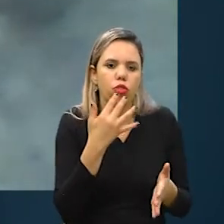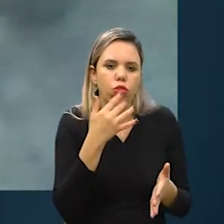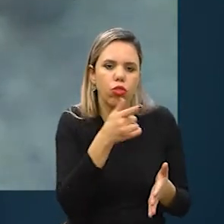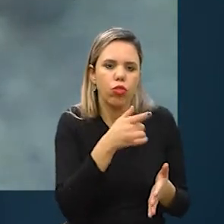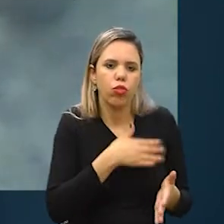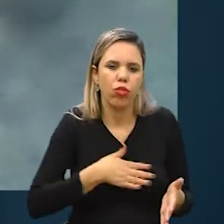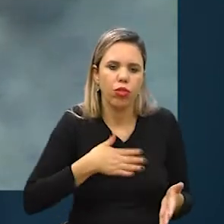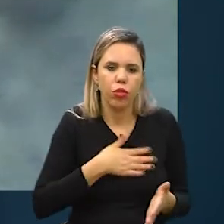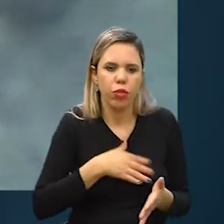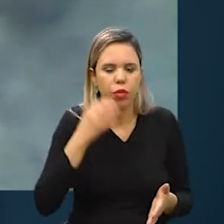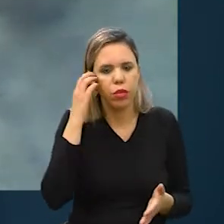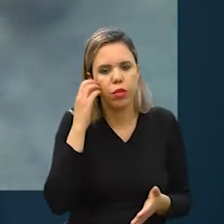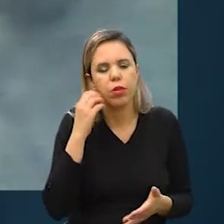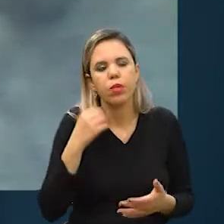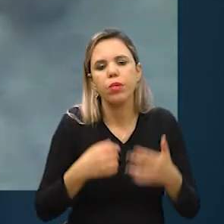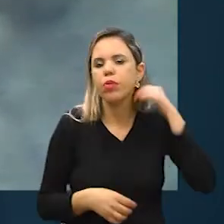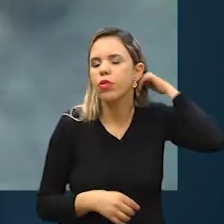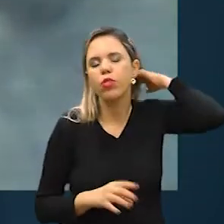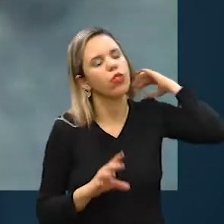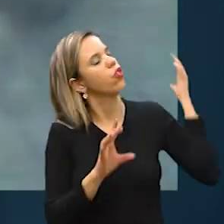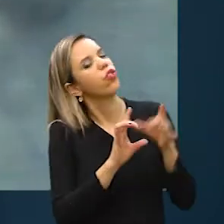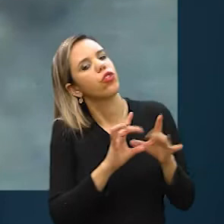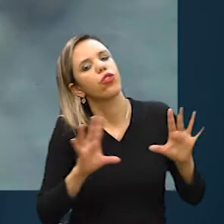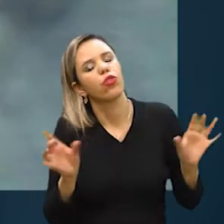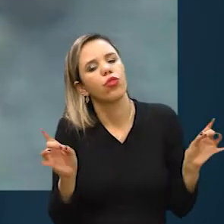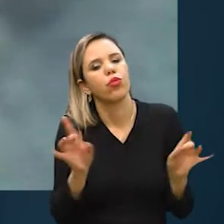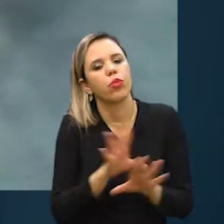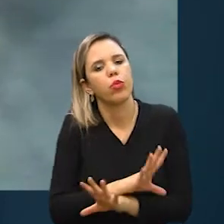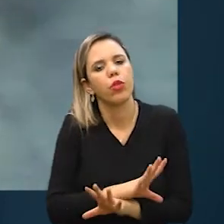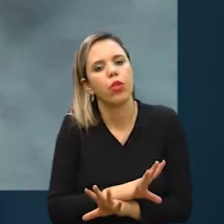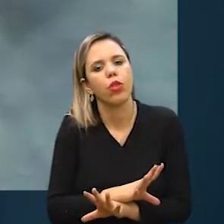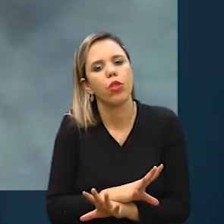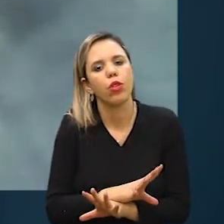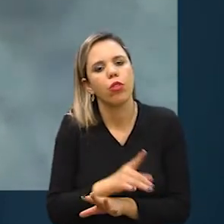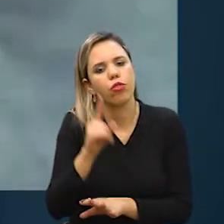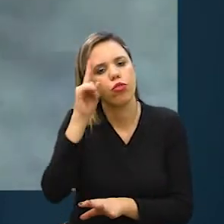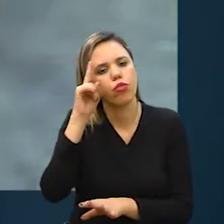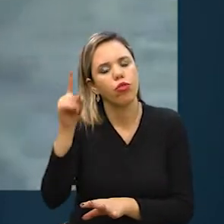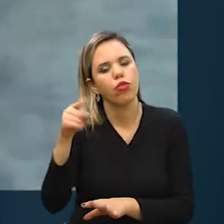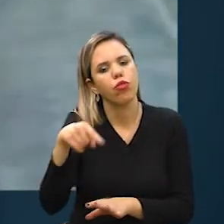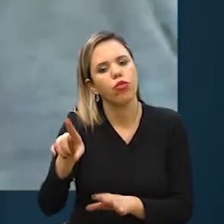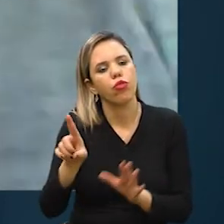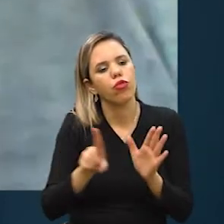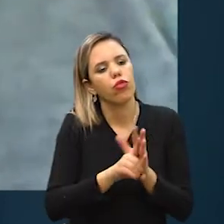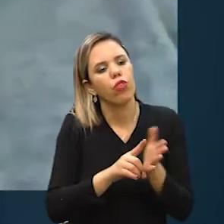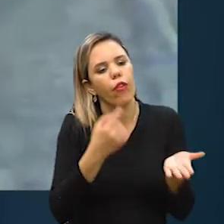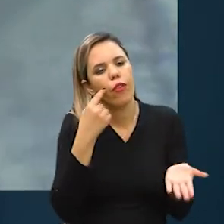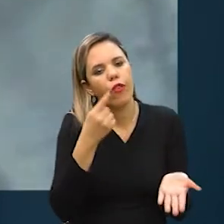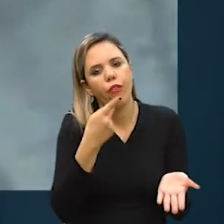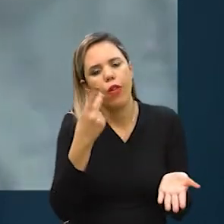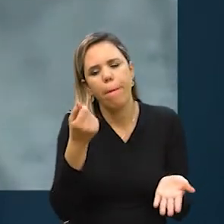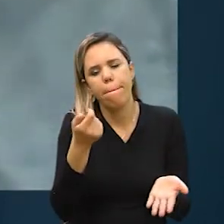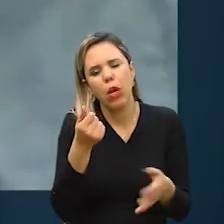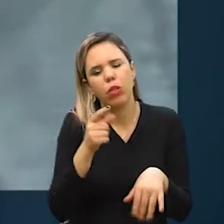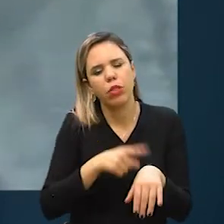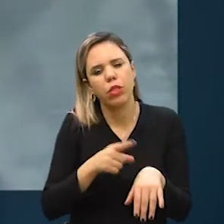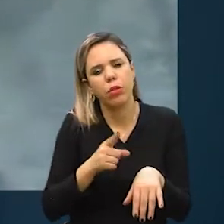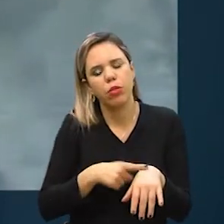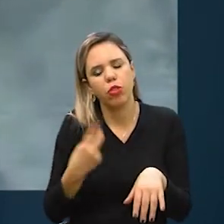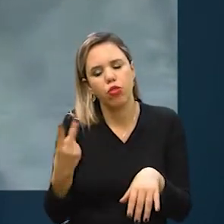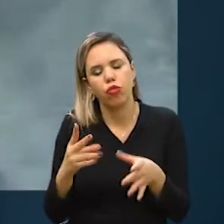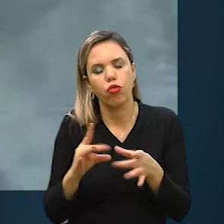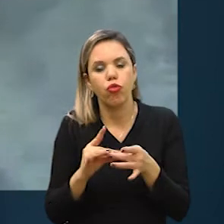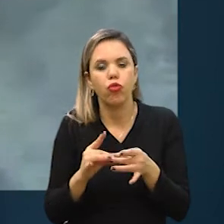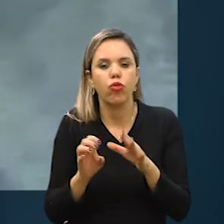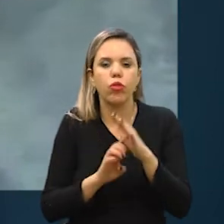cores que ela gosta, eu deixei tudo pronto. E um dia eu cheguei para ela, e fazia pouco tempo que a gente